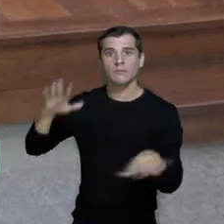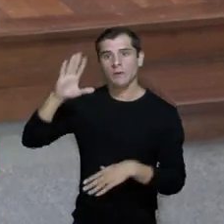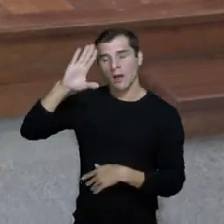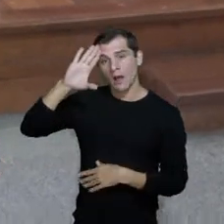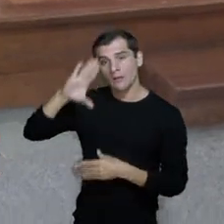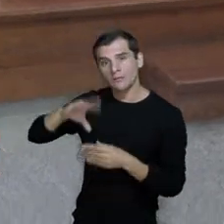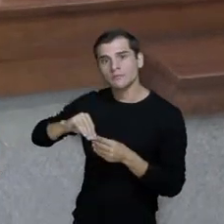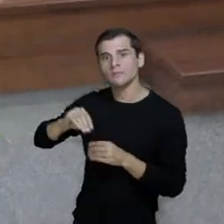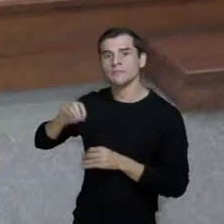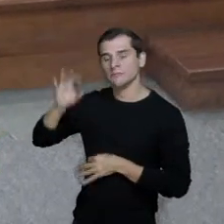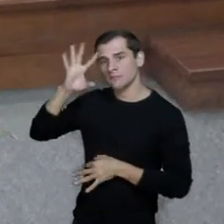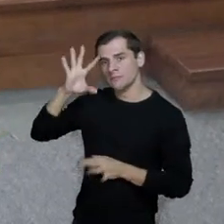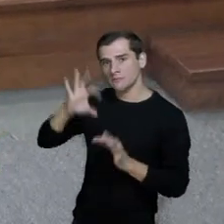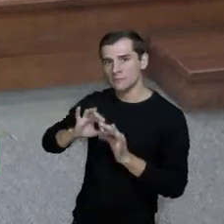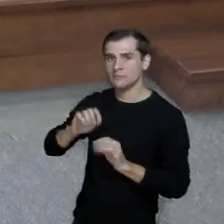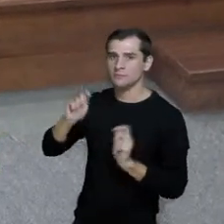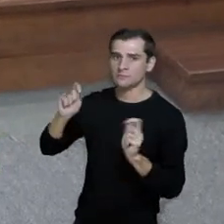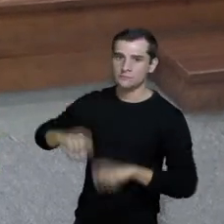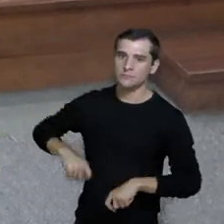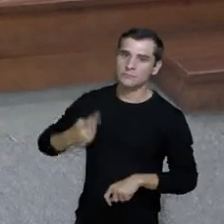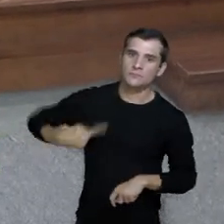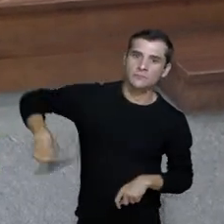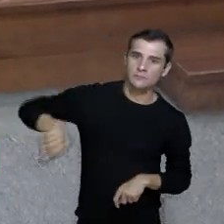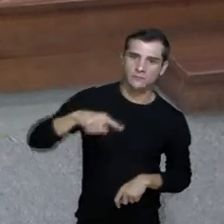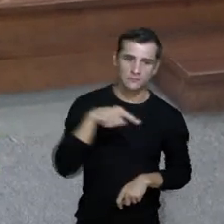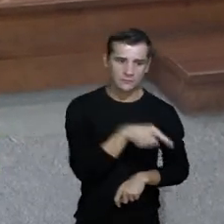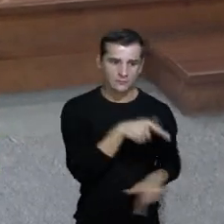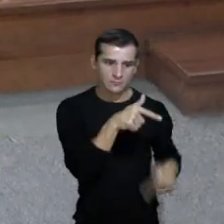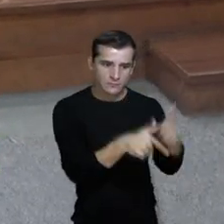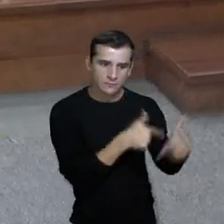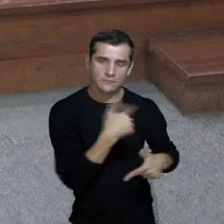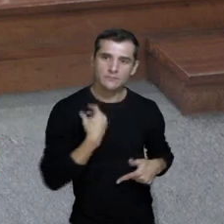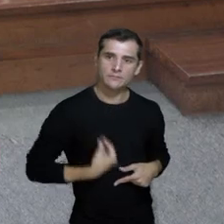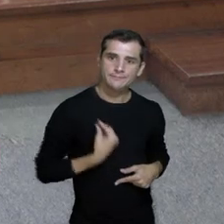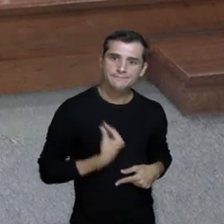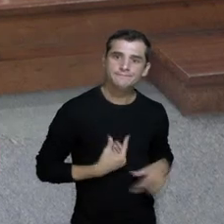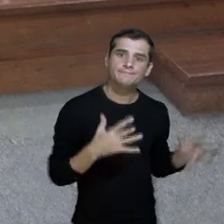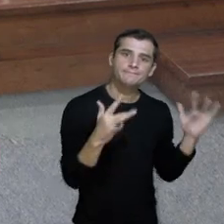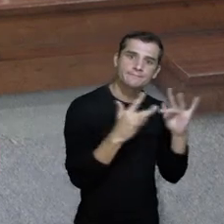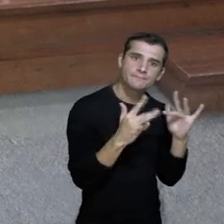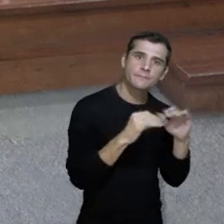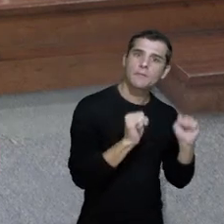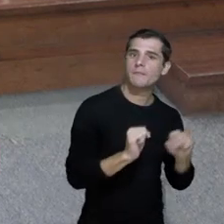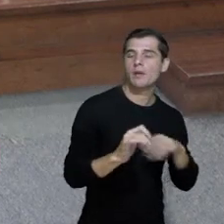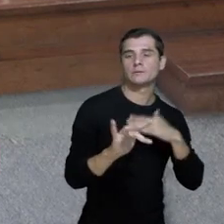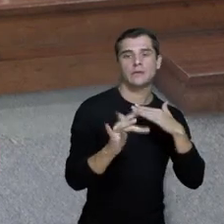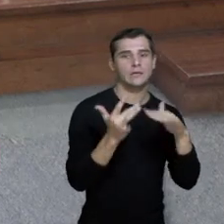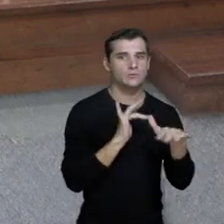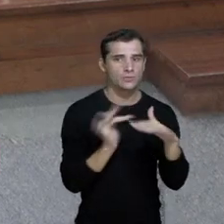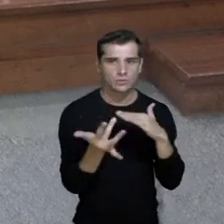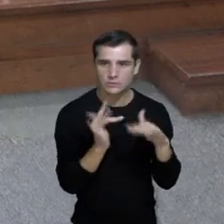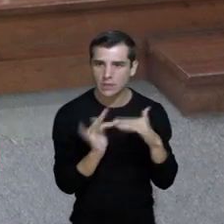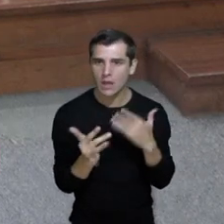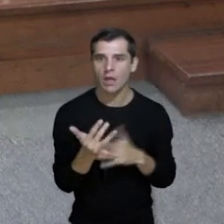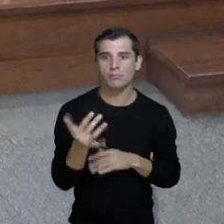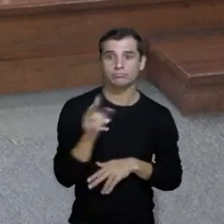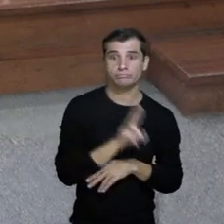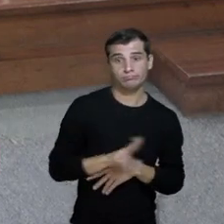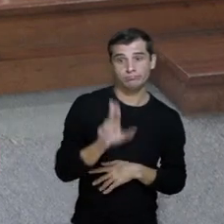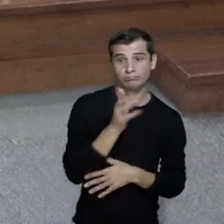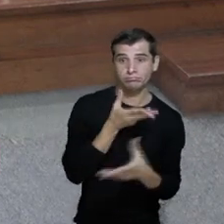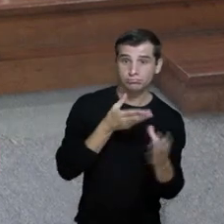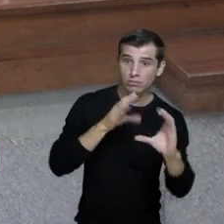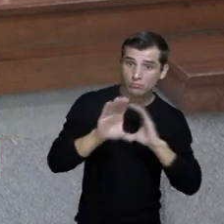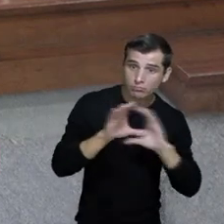eh na atividade de vocês seja no contato que eu falo pode ser a rede social que eu utilizo para me comunicar com